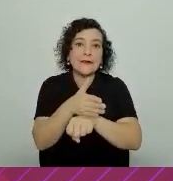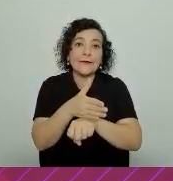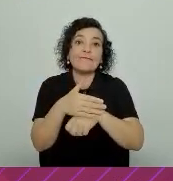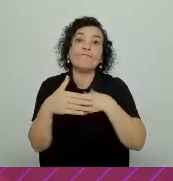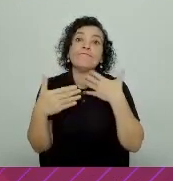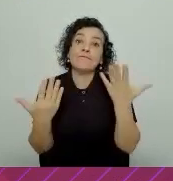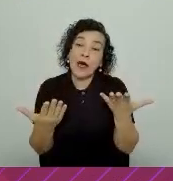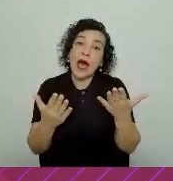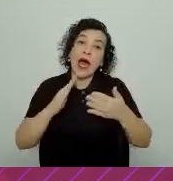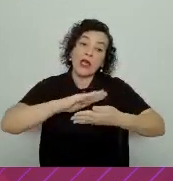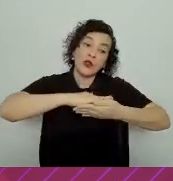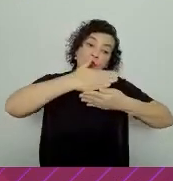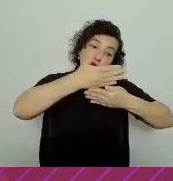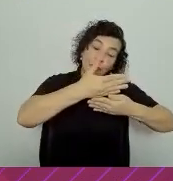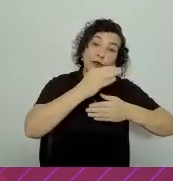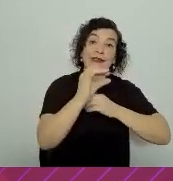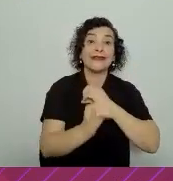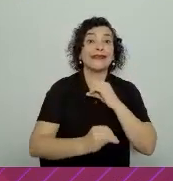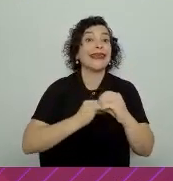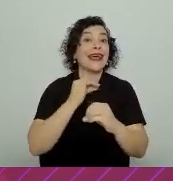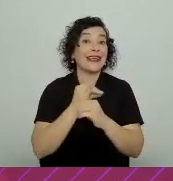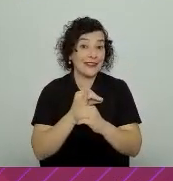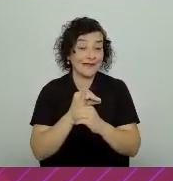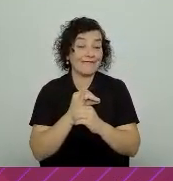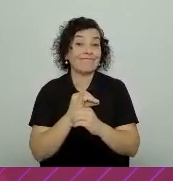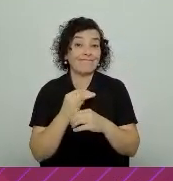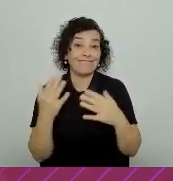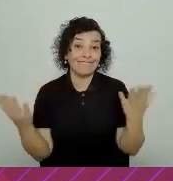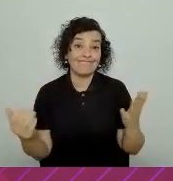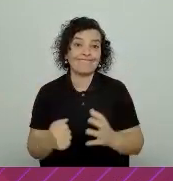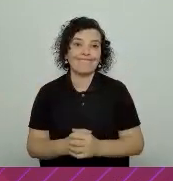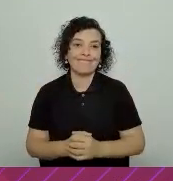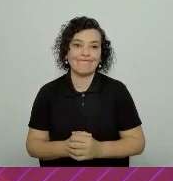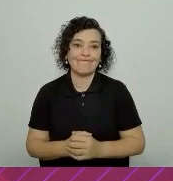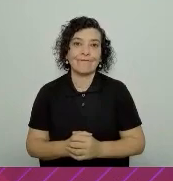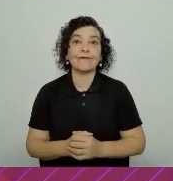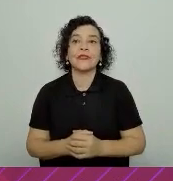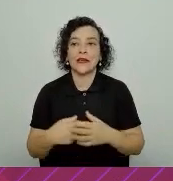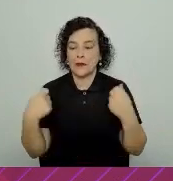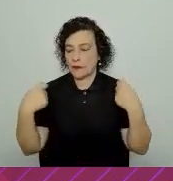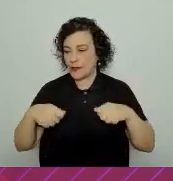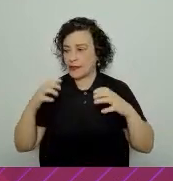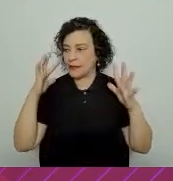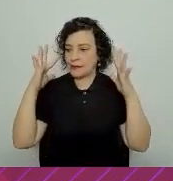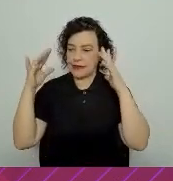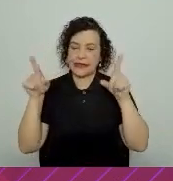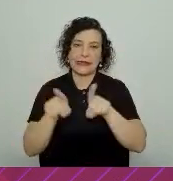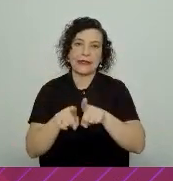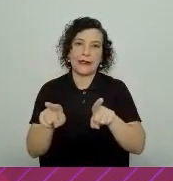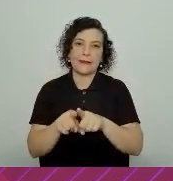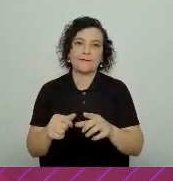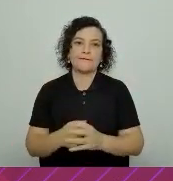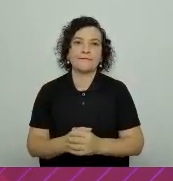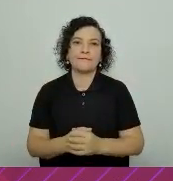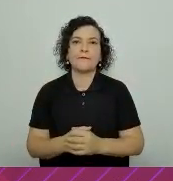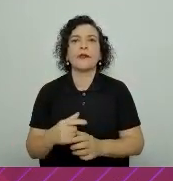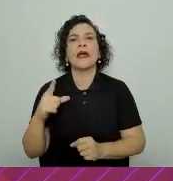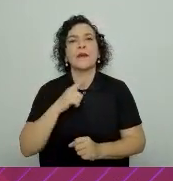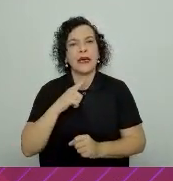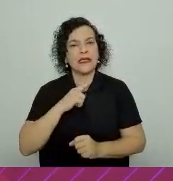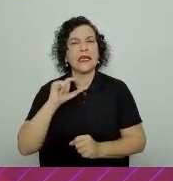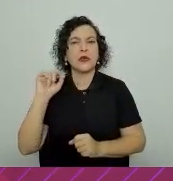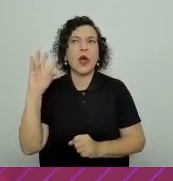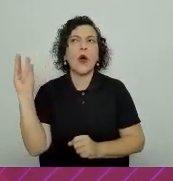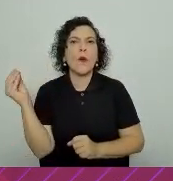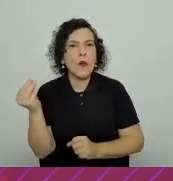notebooks internet né então o que a gente tem que pensar também mas a gente tem oportunidades